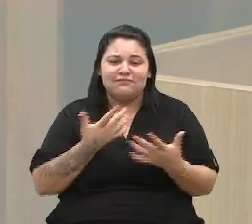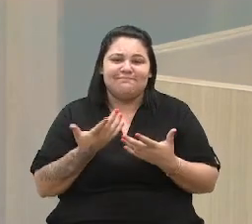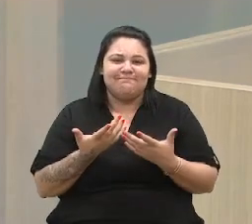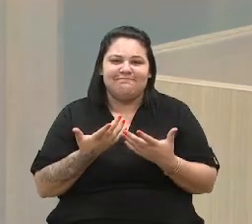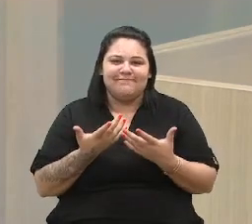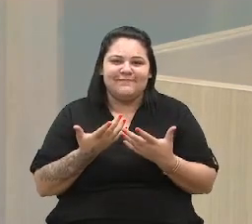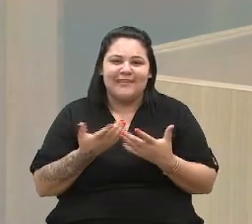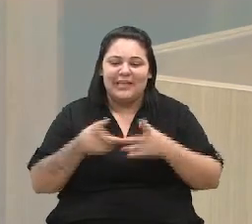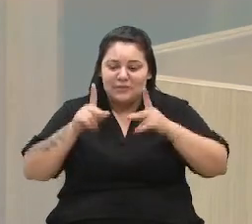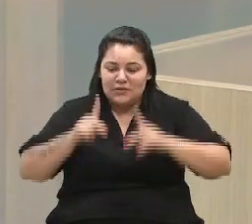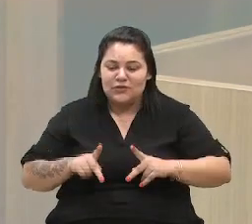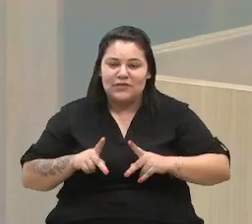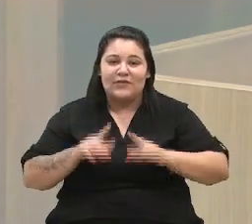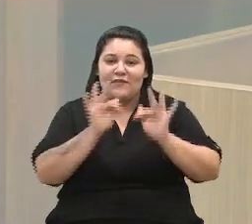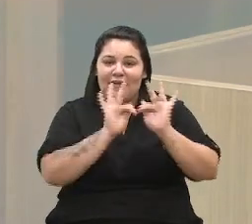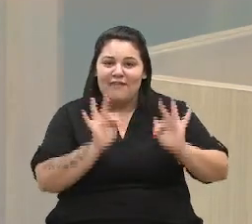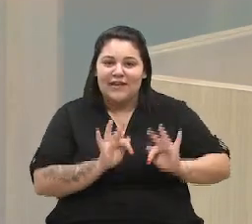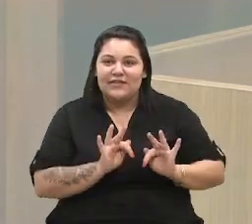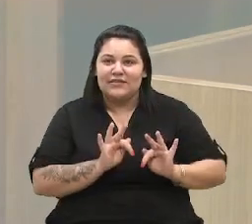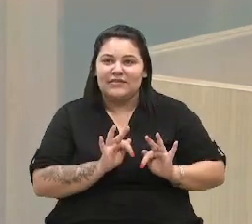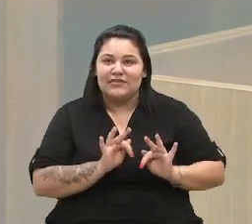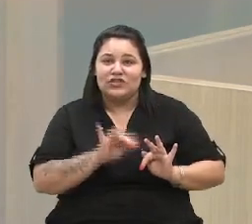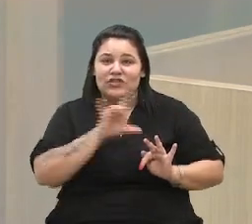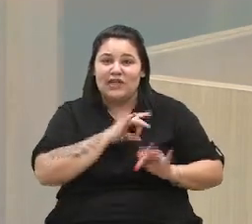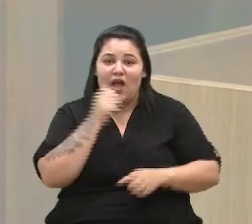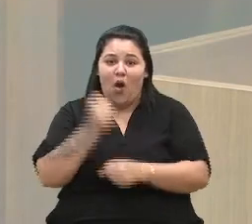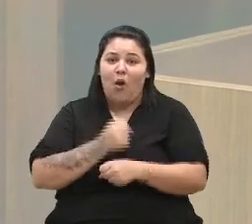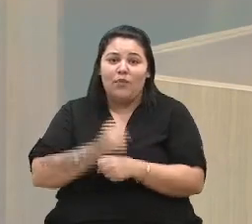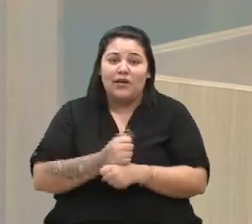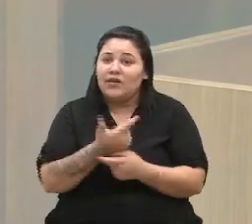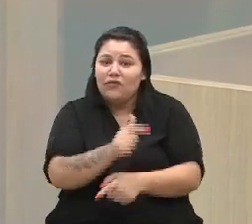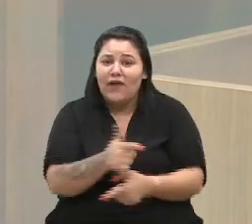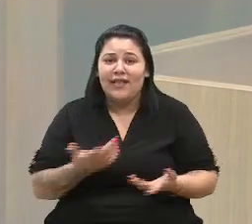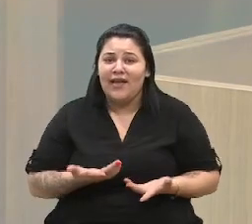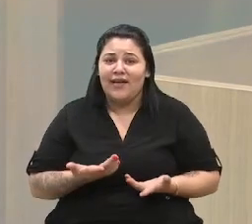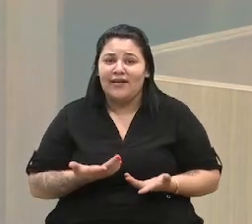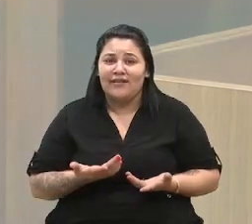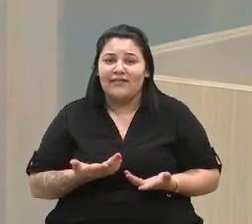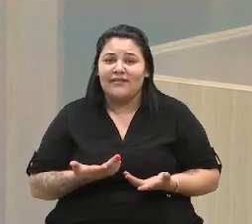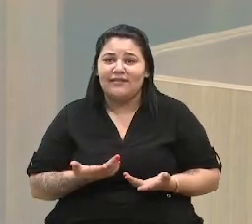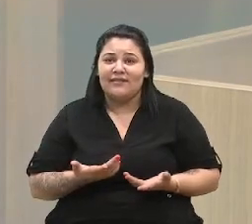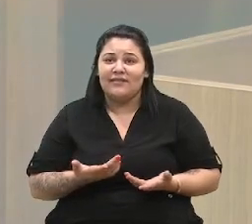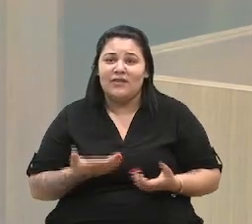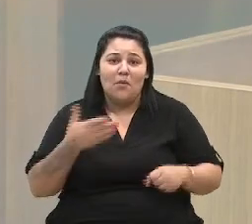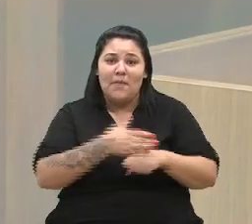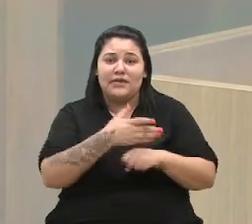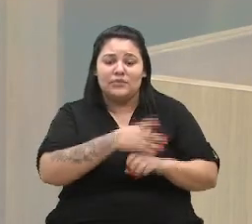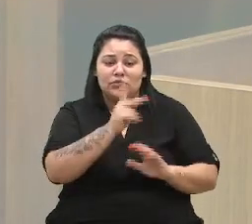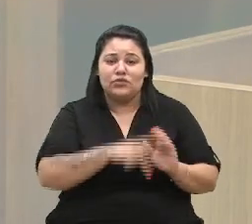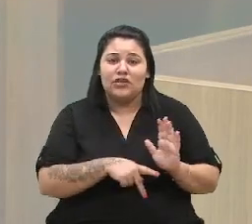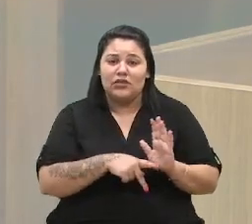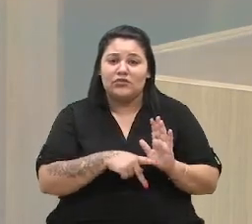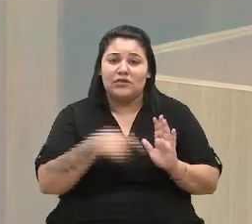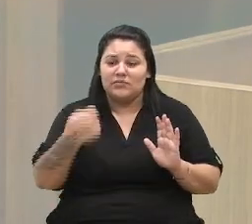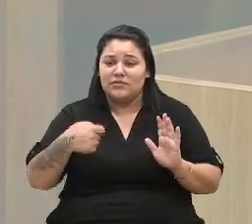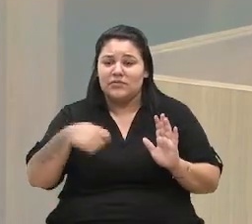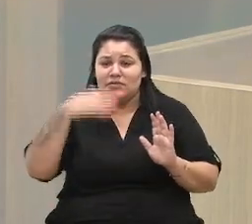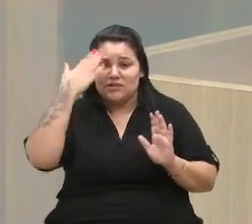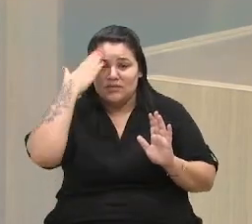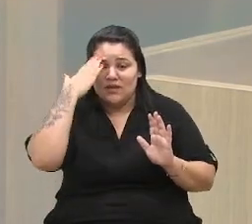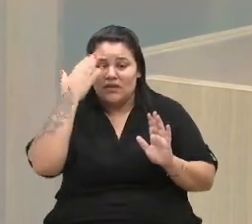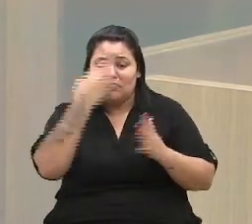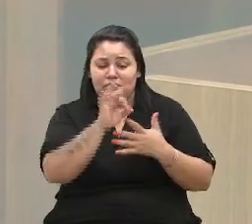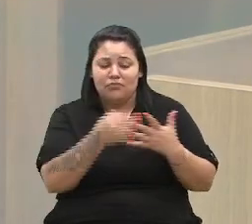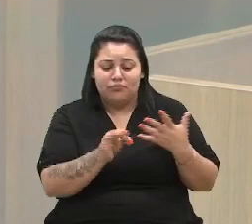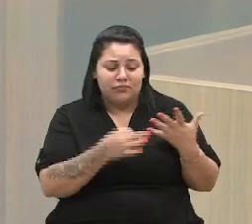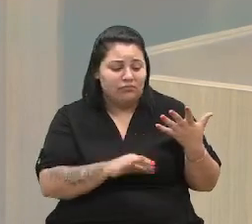as pessoas ficariam felizes de ter obras, não serão contempladas. E as pessoas precisam saber. Os critérios,